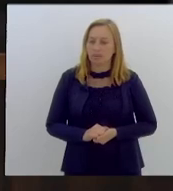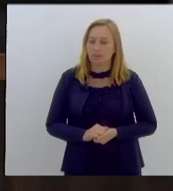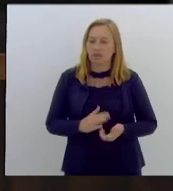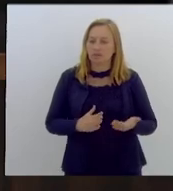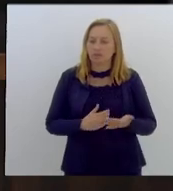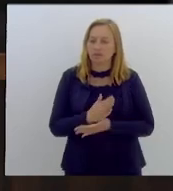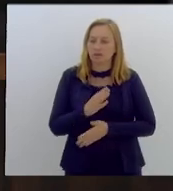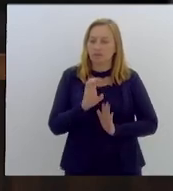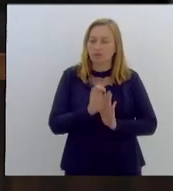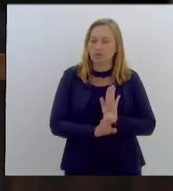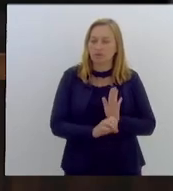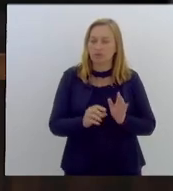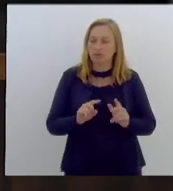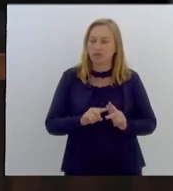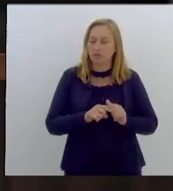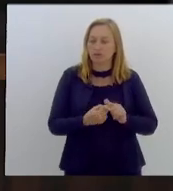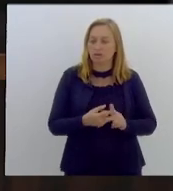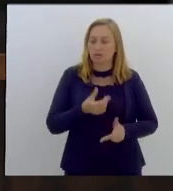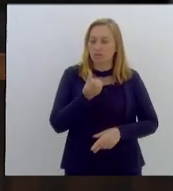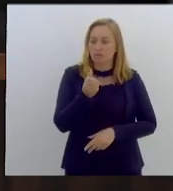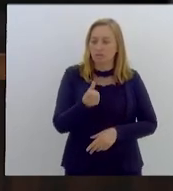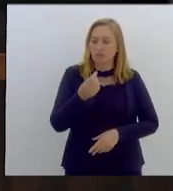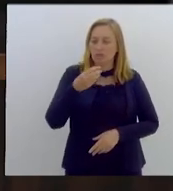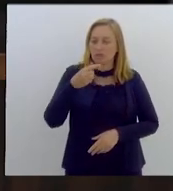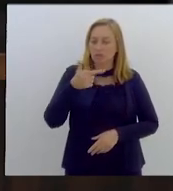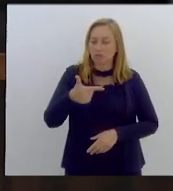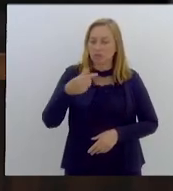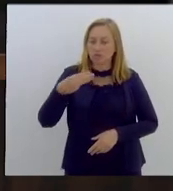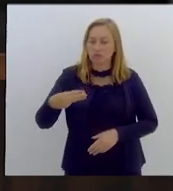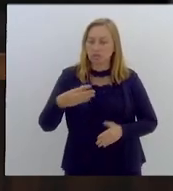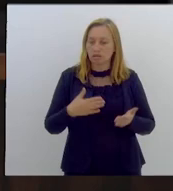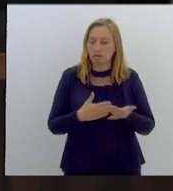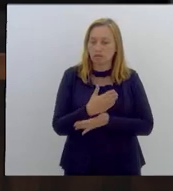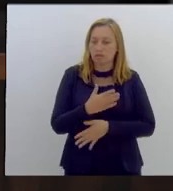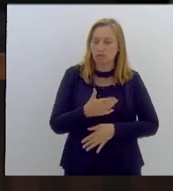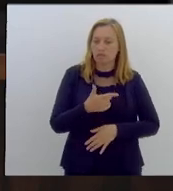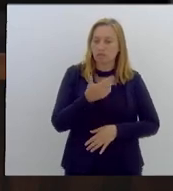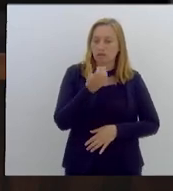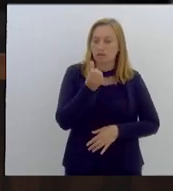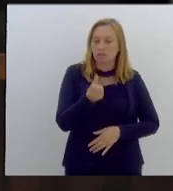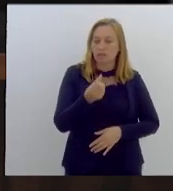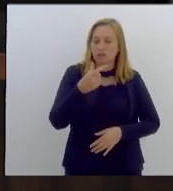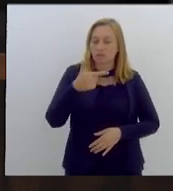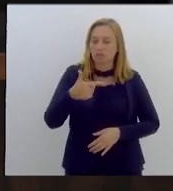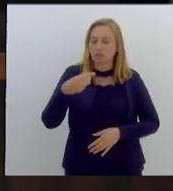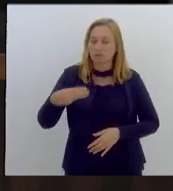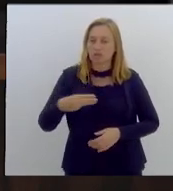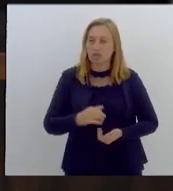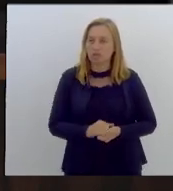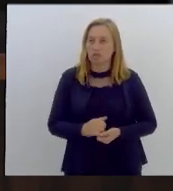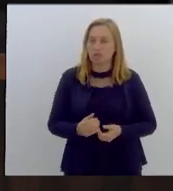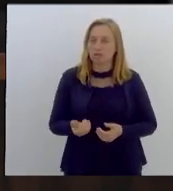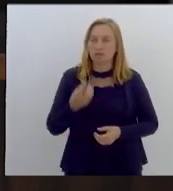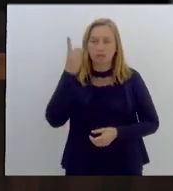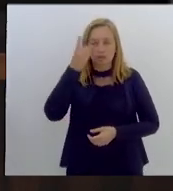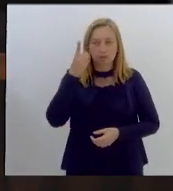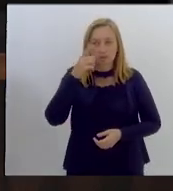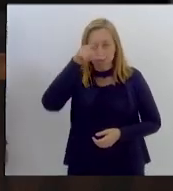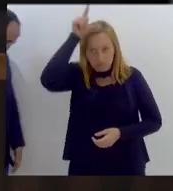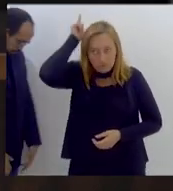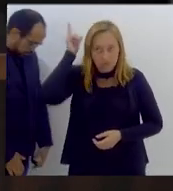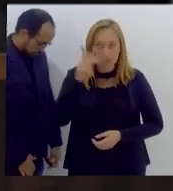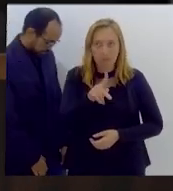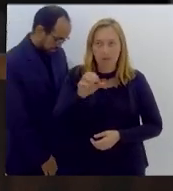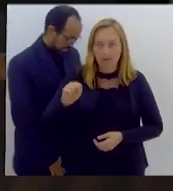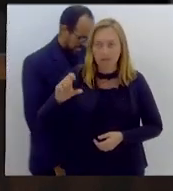Aprovação pela emenda modificativa no 623 e aprovação pela emenda modificativa 622, de autoria do deputado Luiz Paulo,